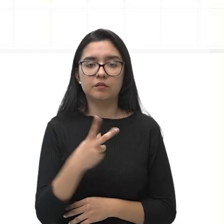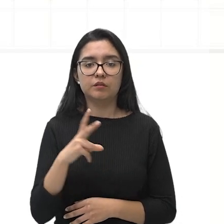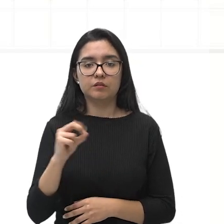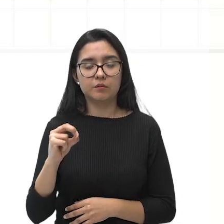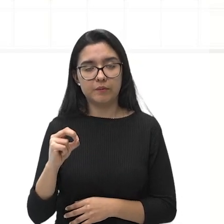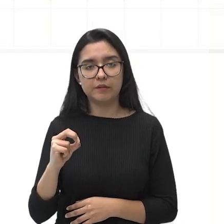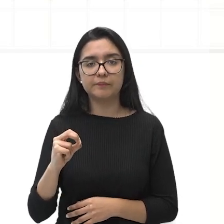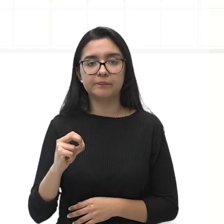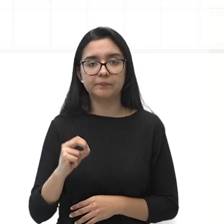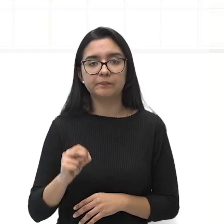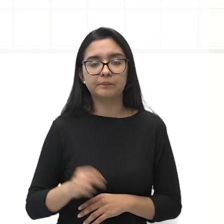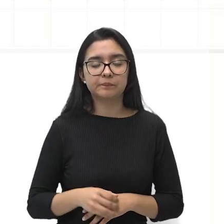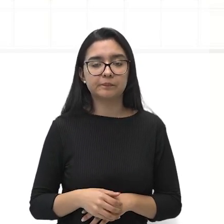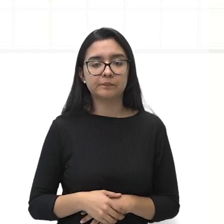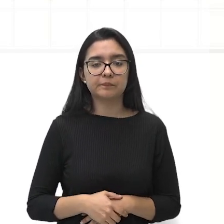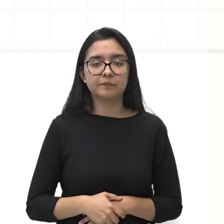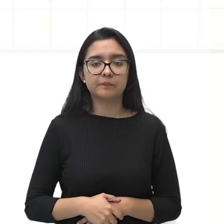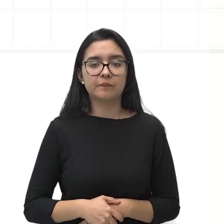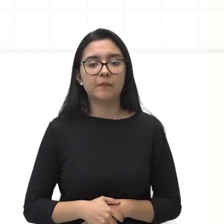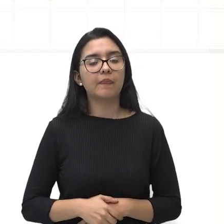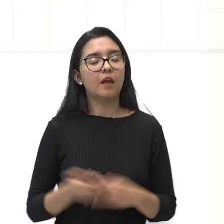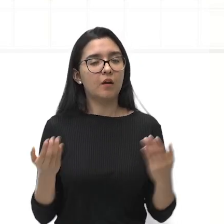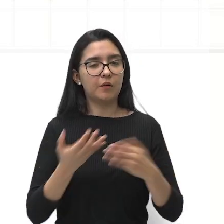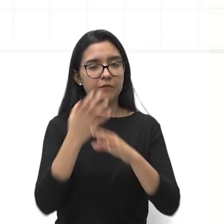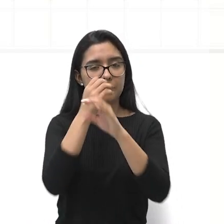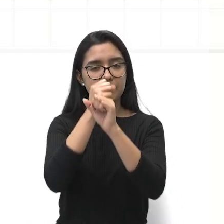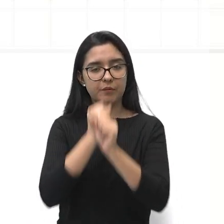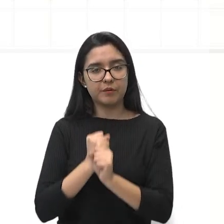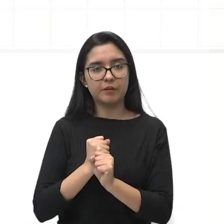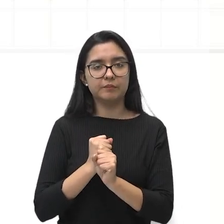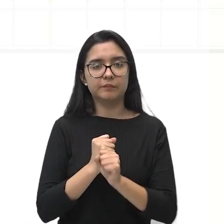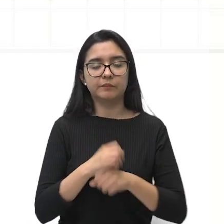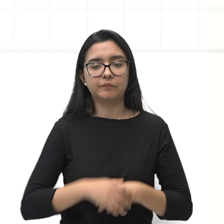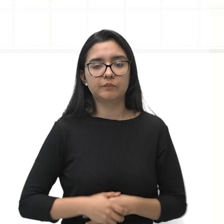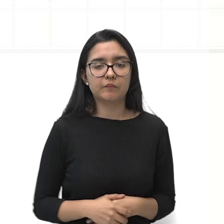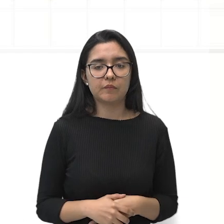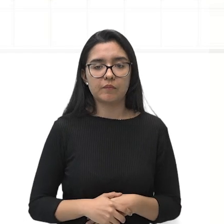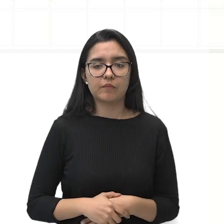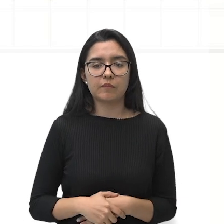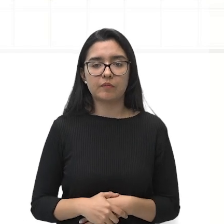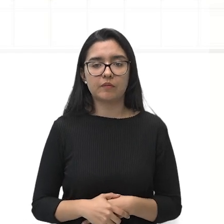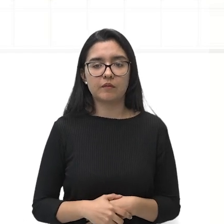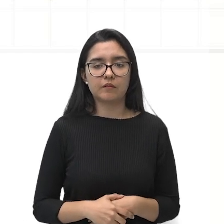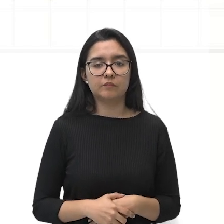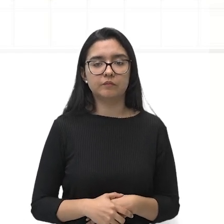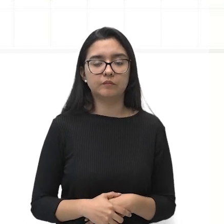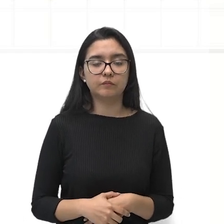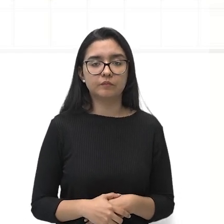35,50. Então vamos calcular essa diferença aqui. Então nós vamos ter,